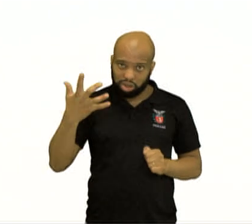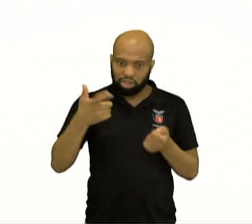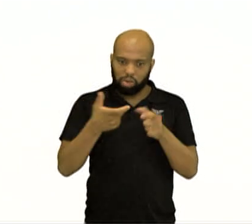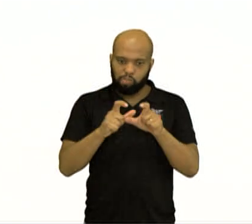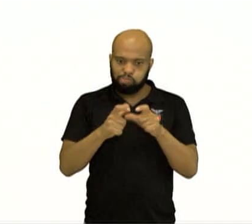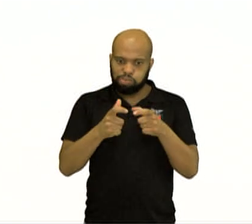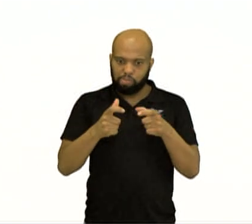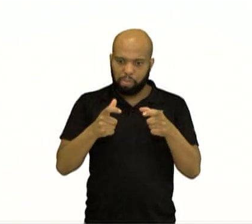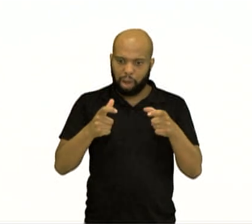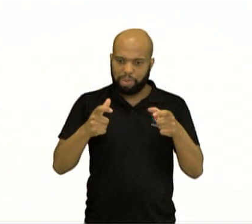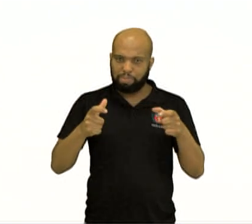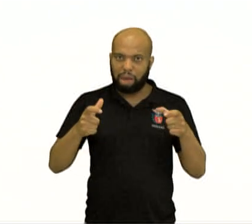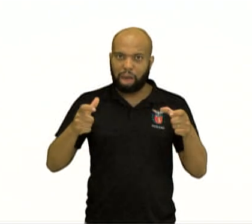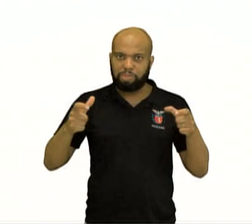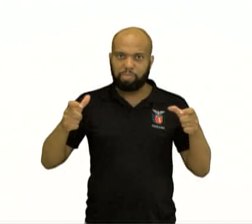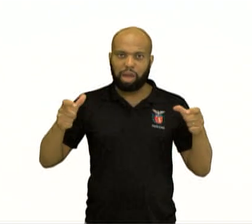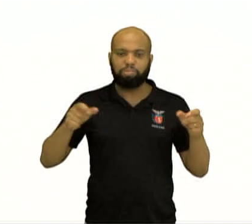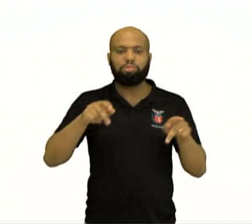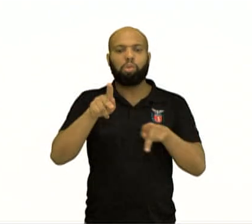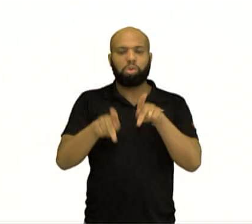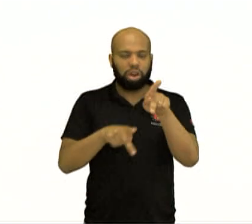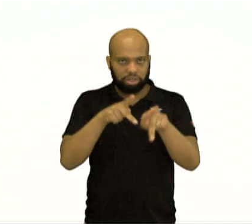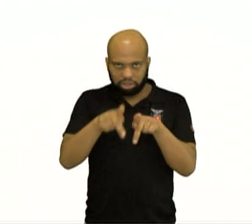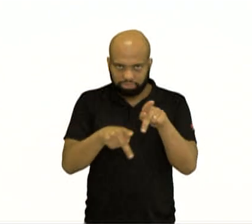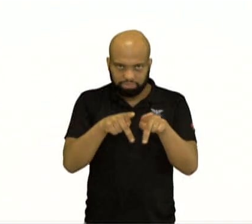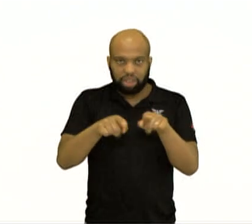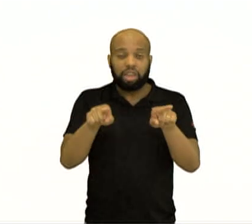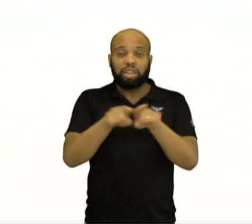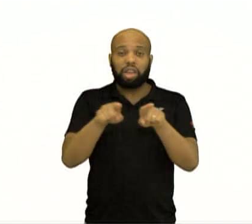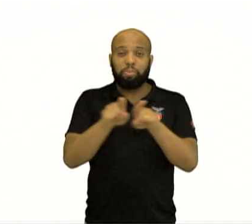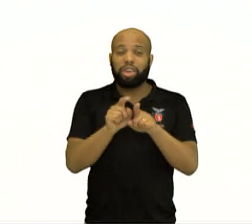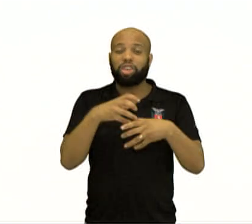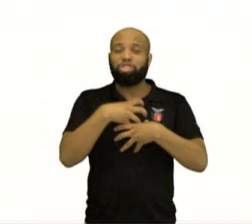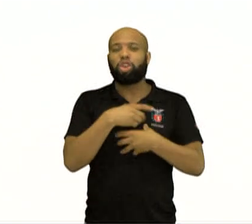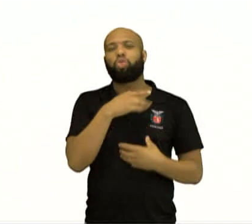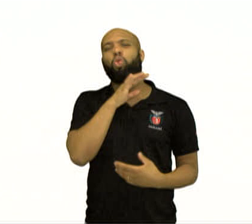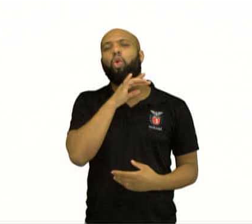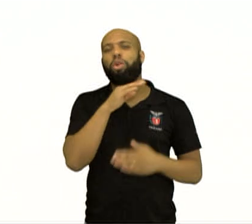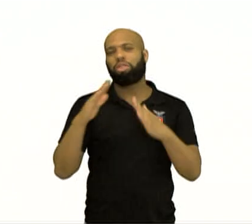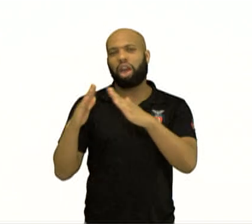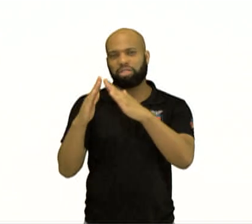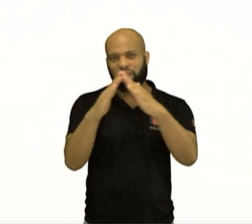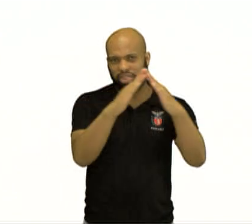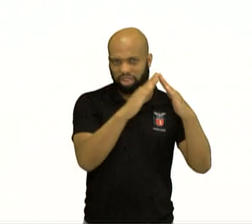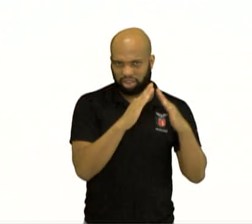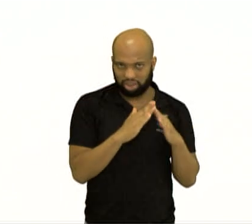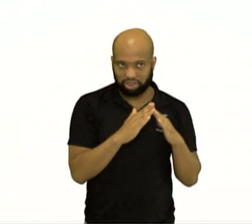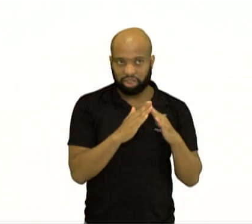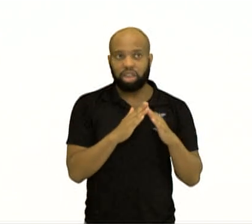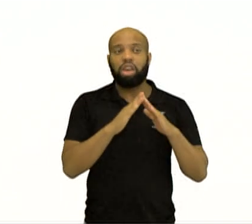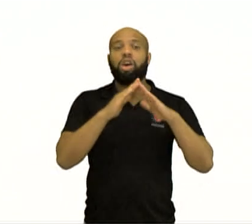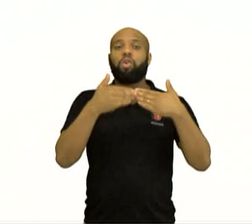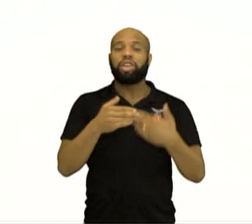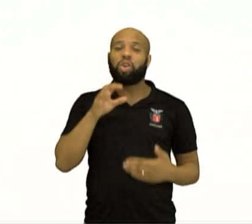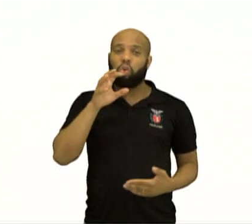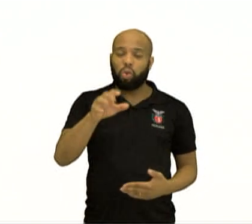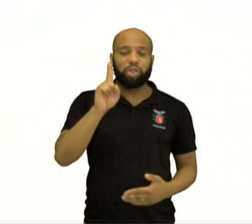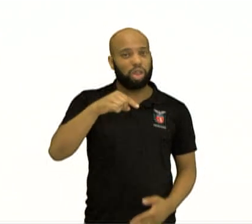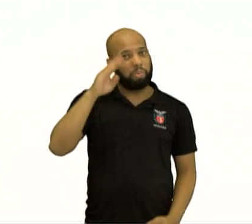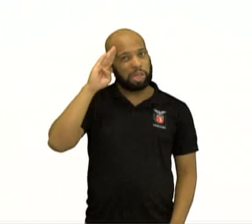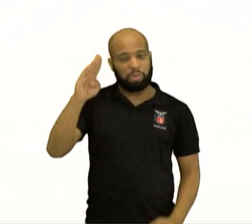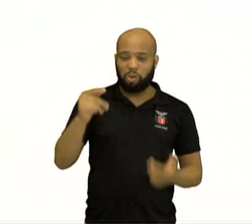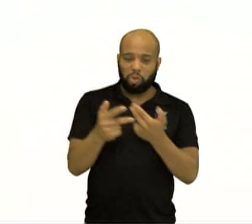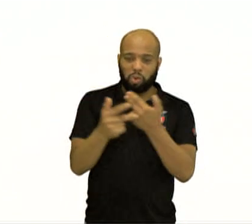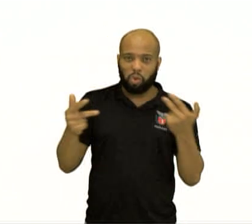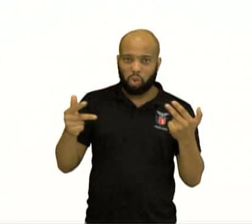insalubridade das moradias. As principais consequências sociais foram o crescimento da desigualdade e a